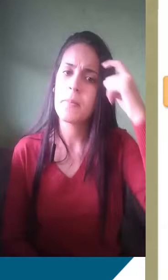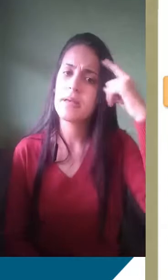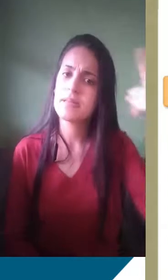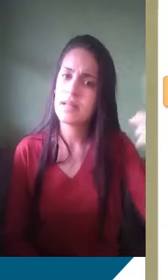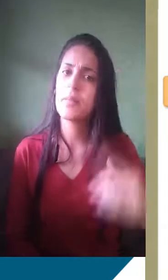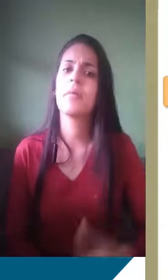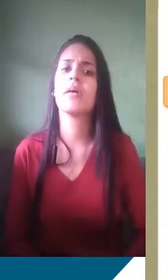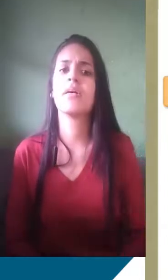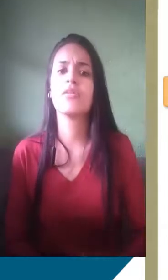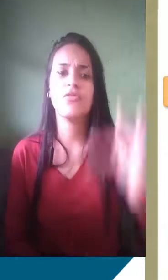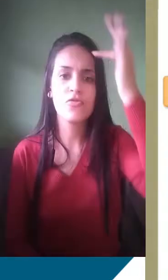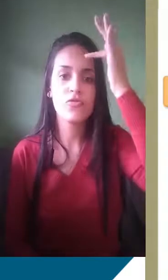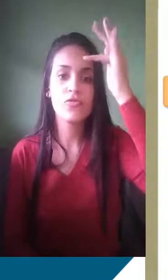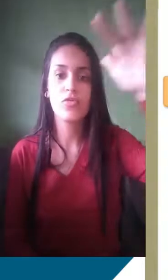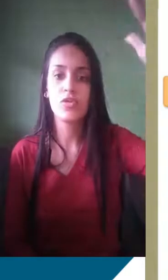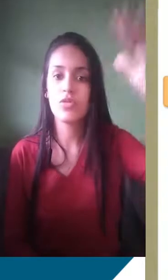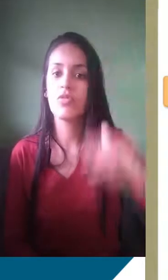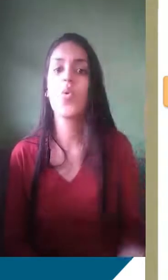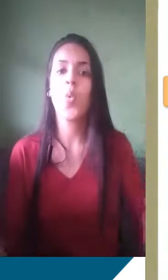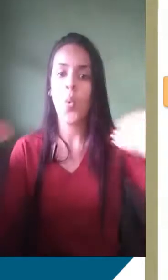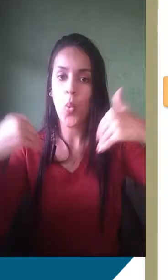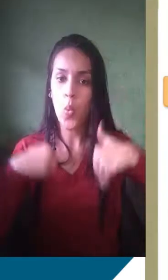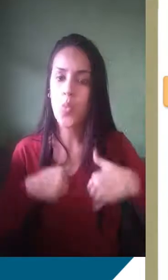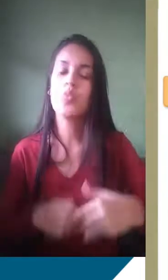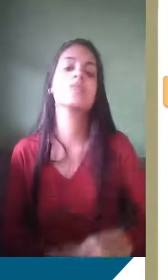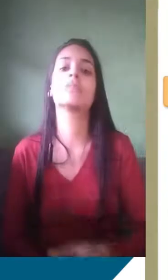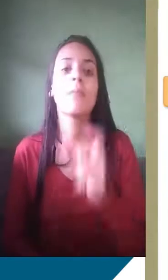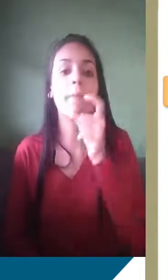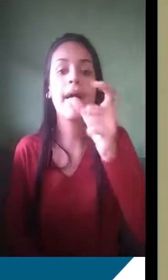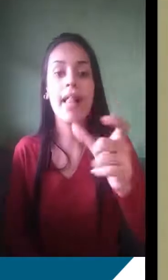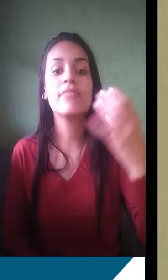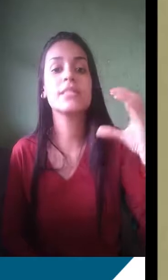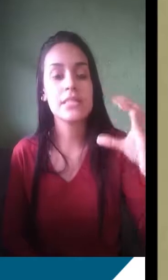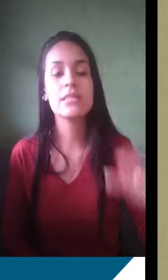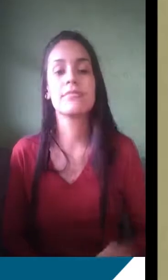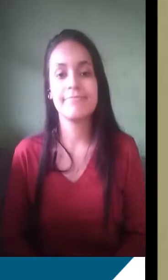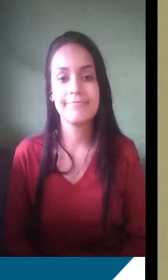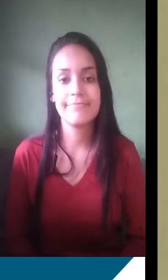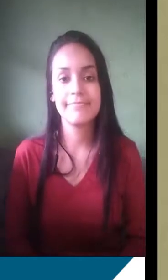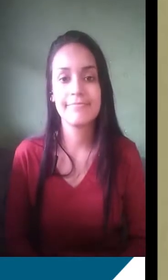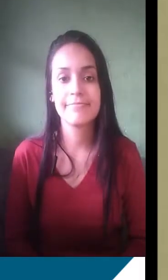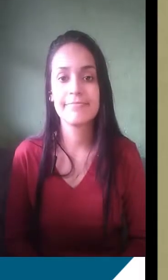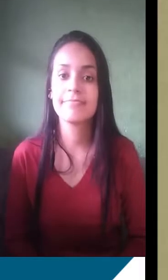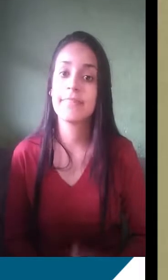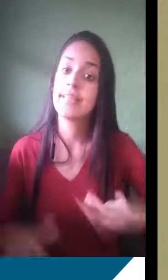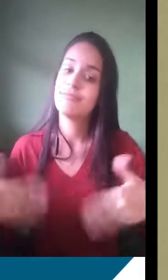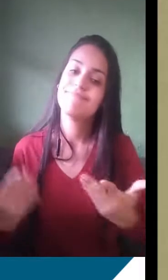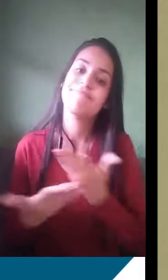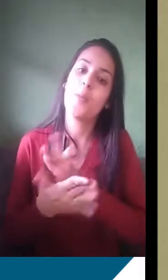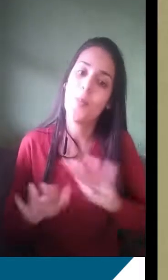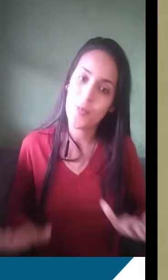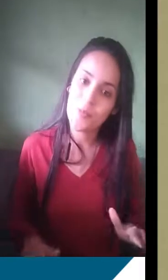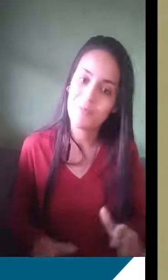teórico, filosóficos e uso de termos científicos. Por hoje é isso, pessoal.